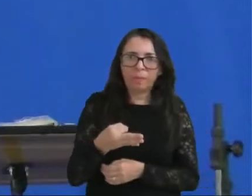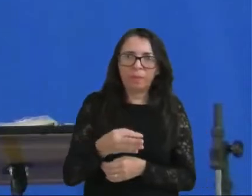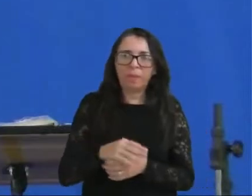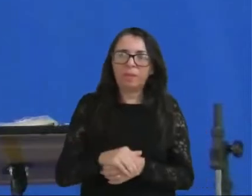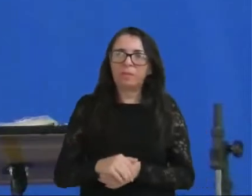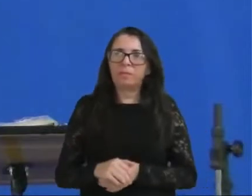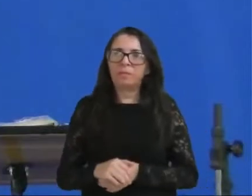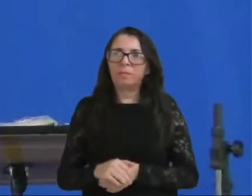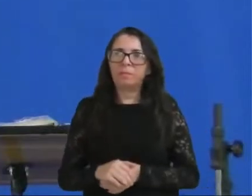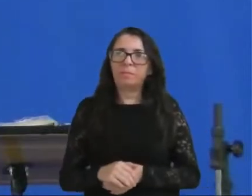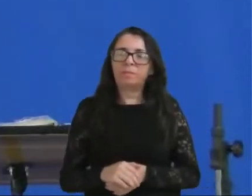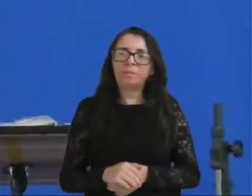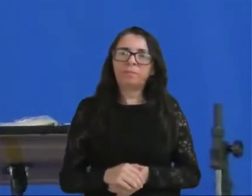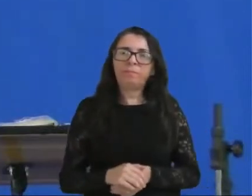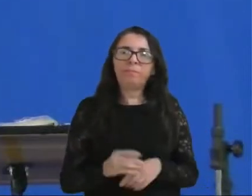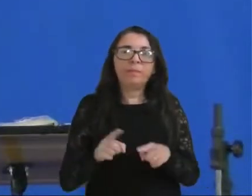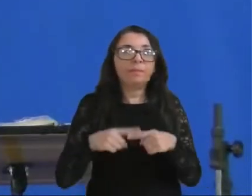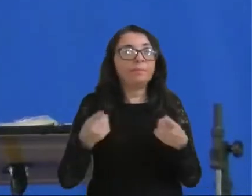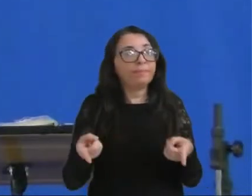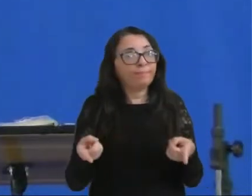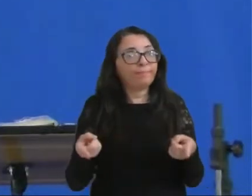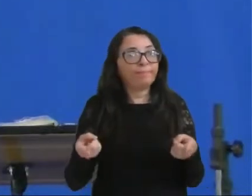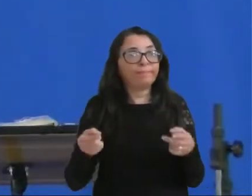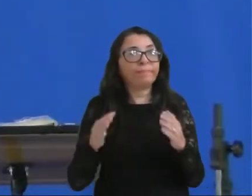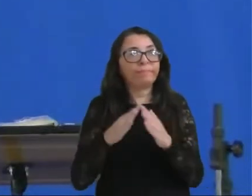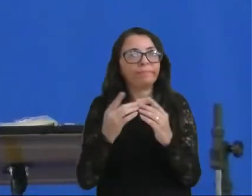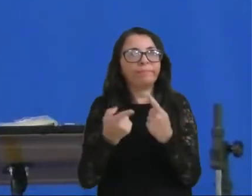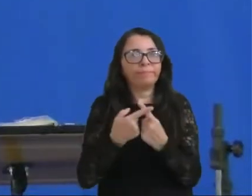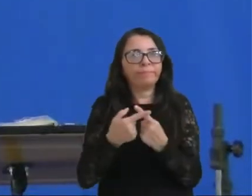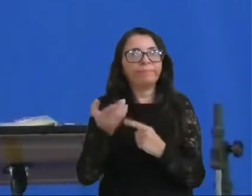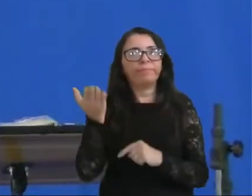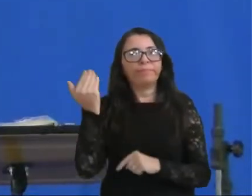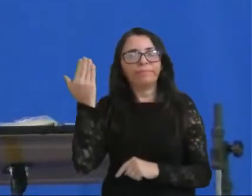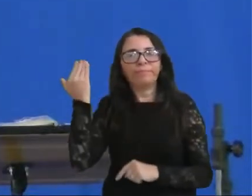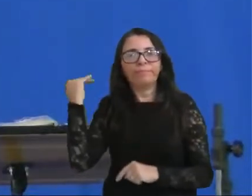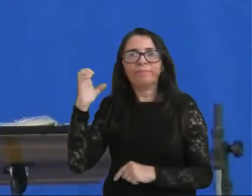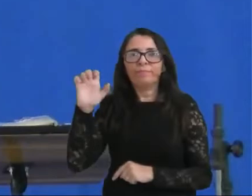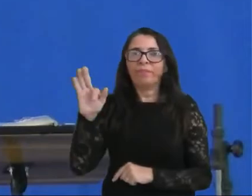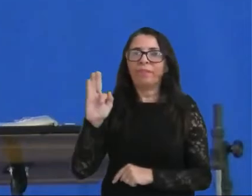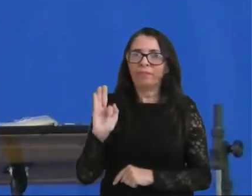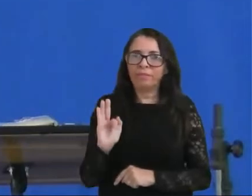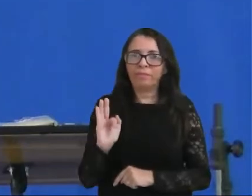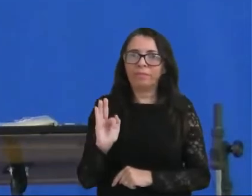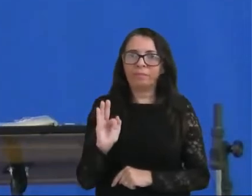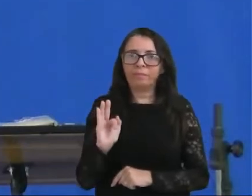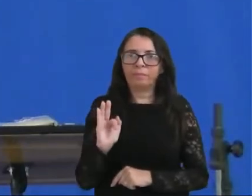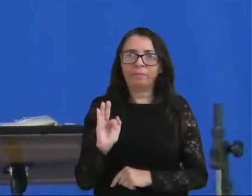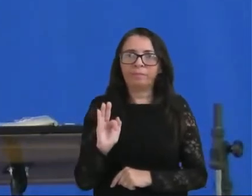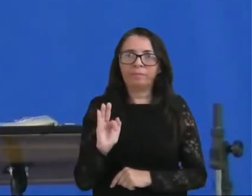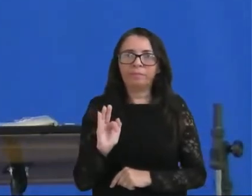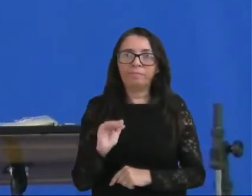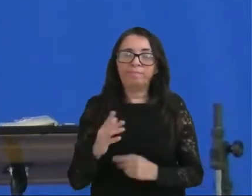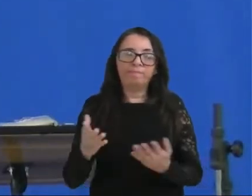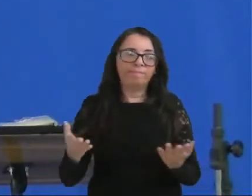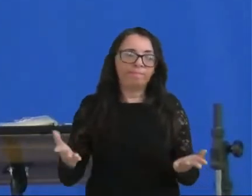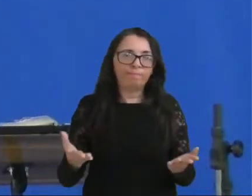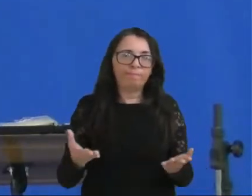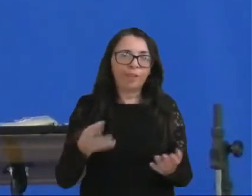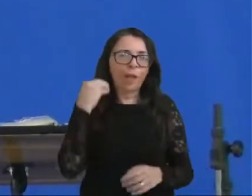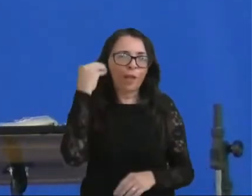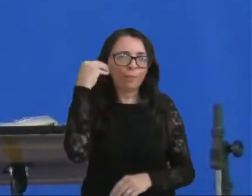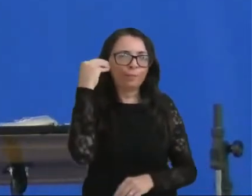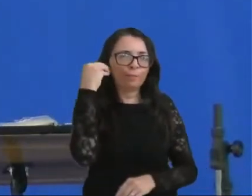Mas a igreja de Éfeso não tolerou a heresia e odiou a obra